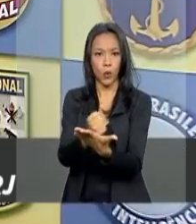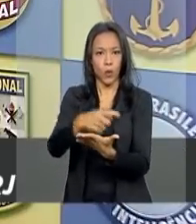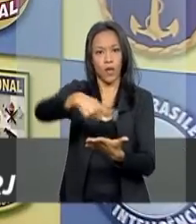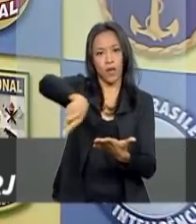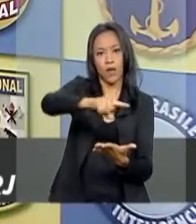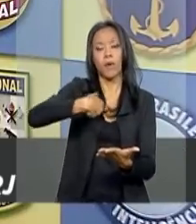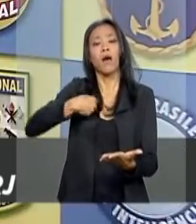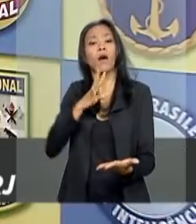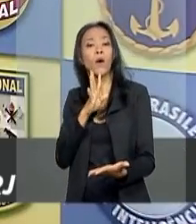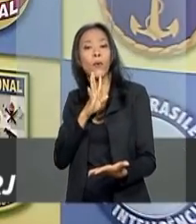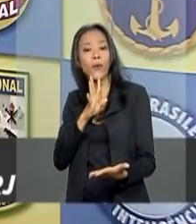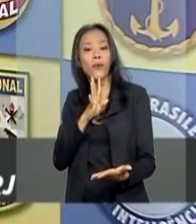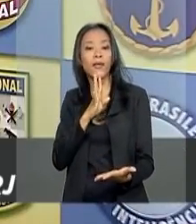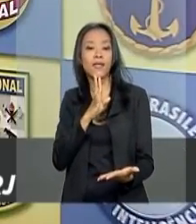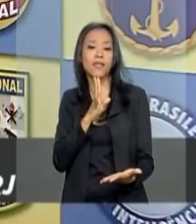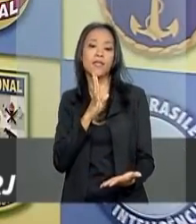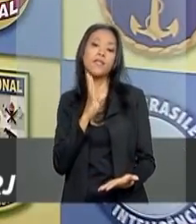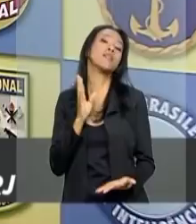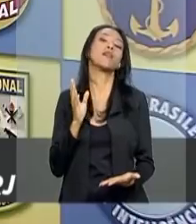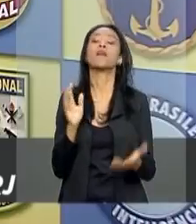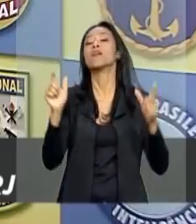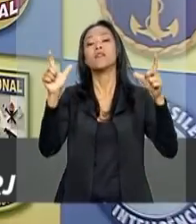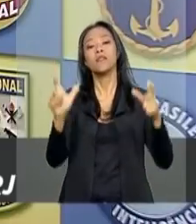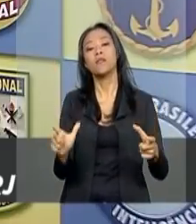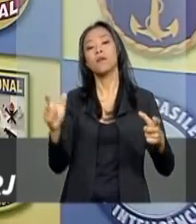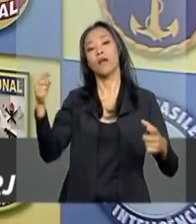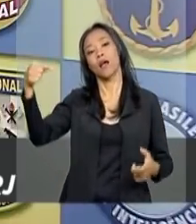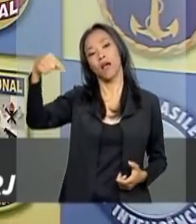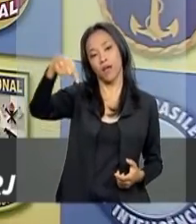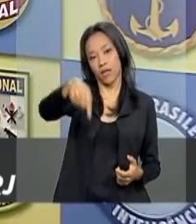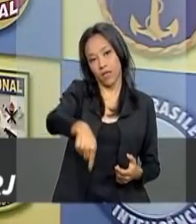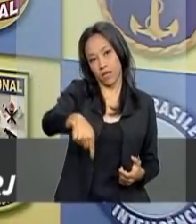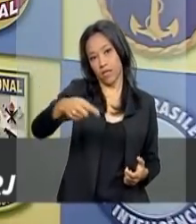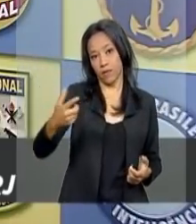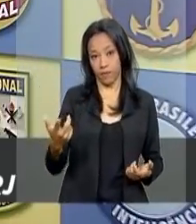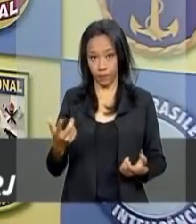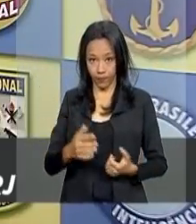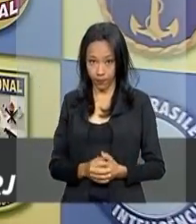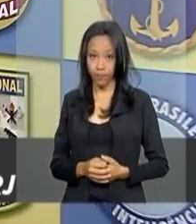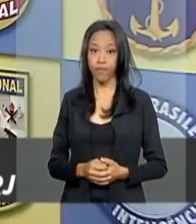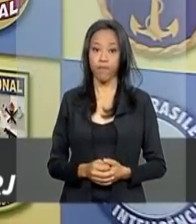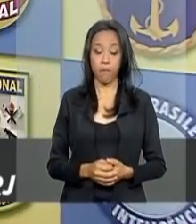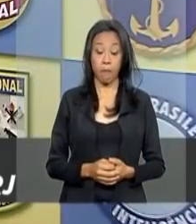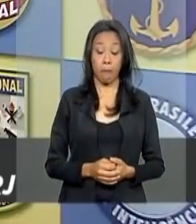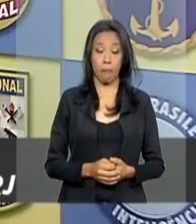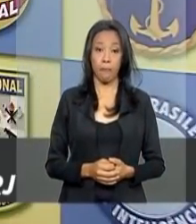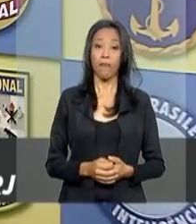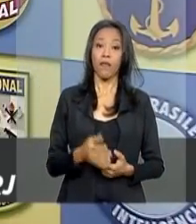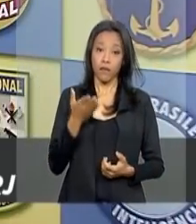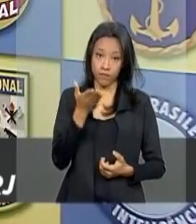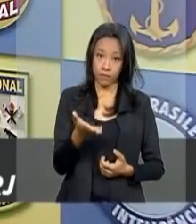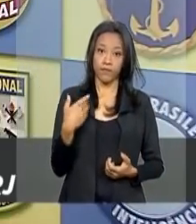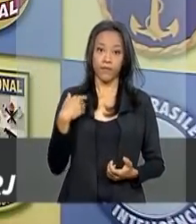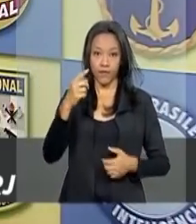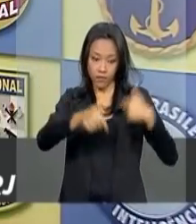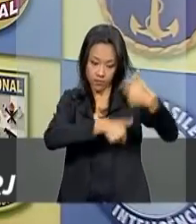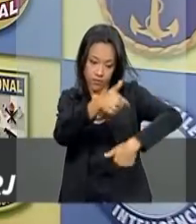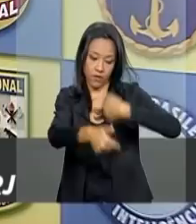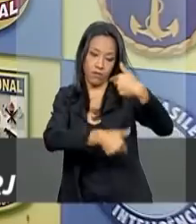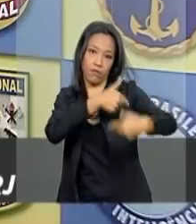conhecer vai visitar ou a vai visitar o centro administrativo da intervenção federal